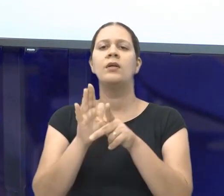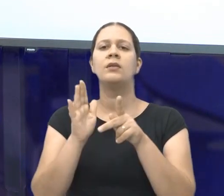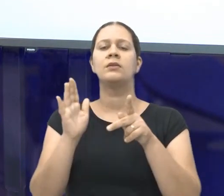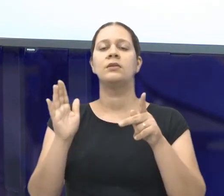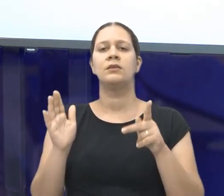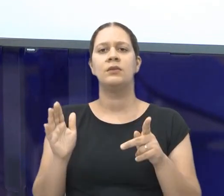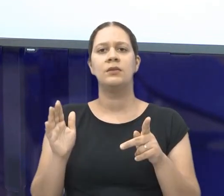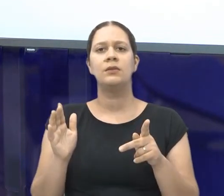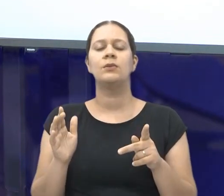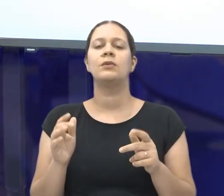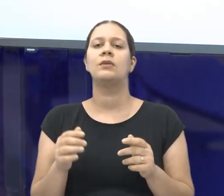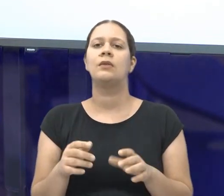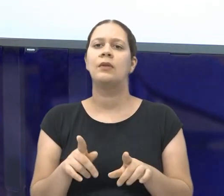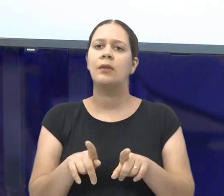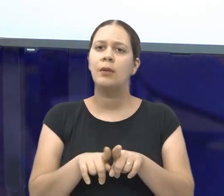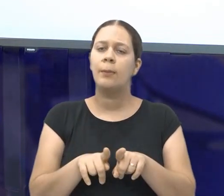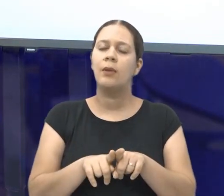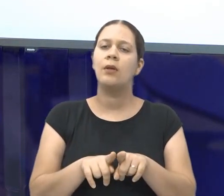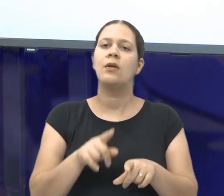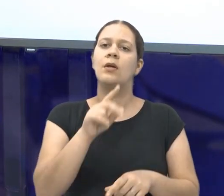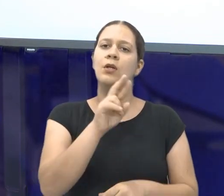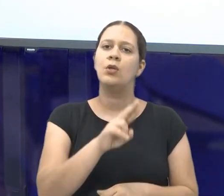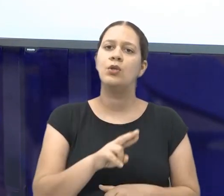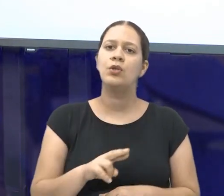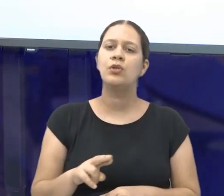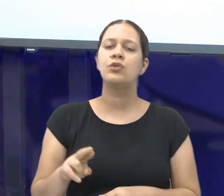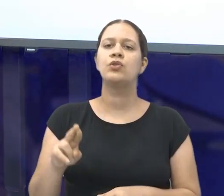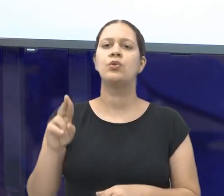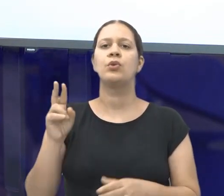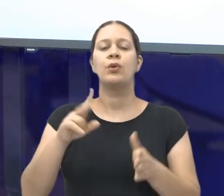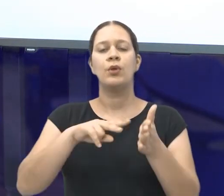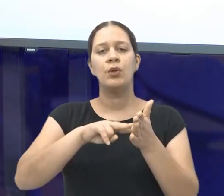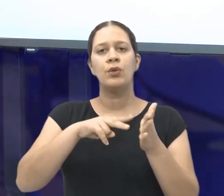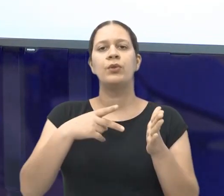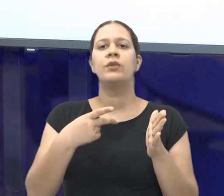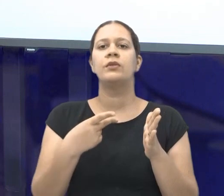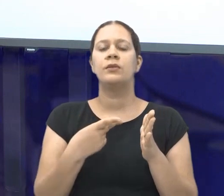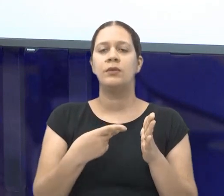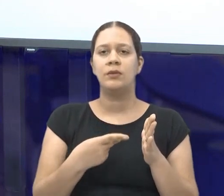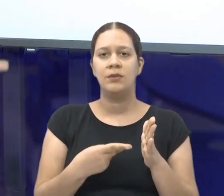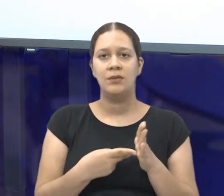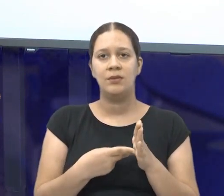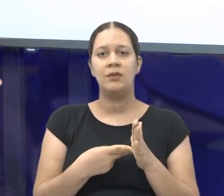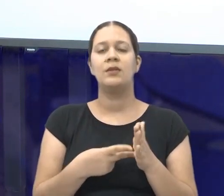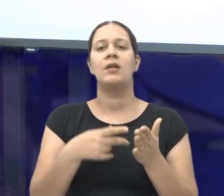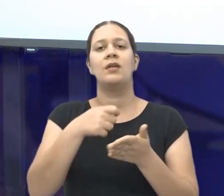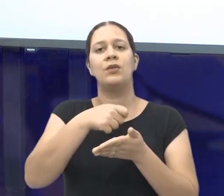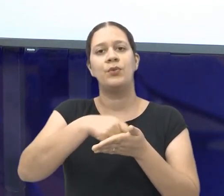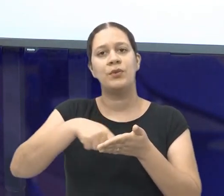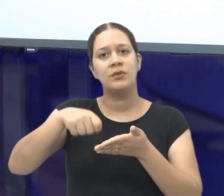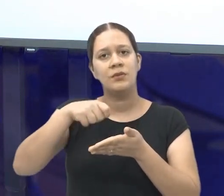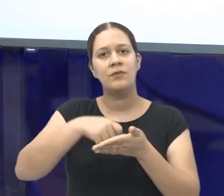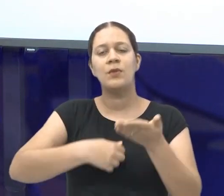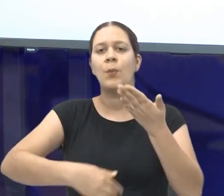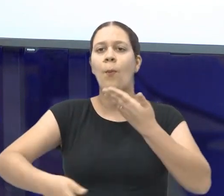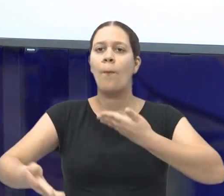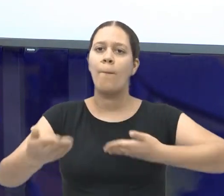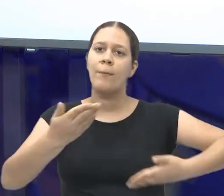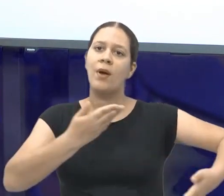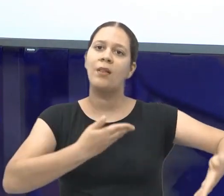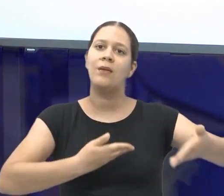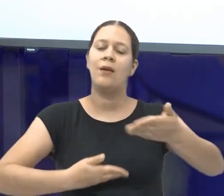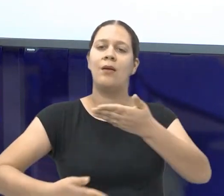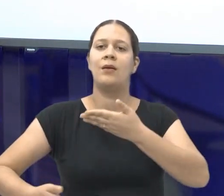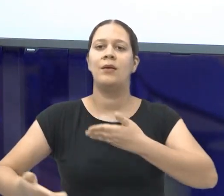uma determinada expressão religiosa. Olha o significado também importante, bacana para descobrir, escrever e compartilhar.